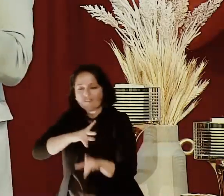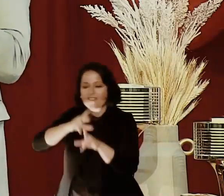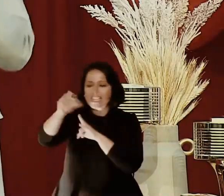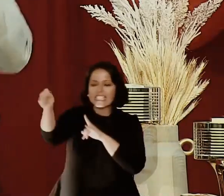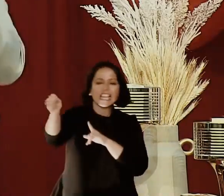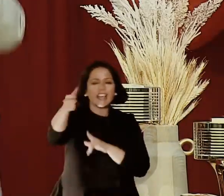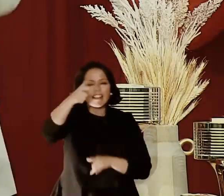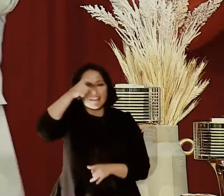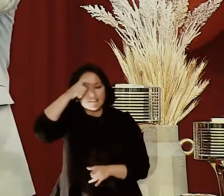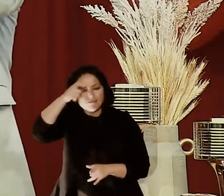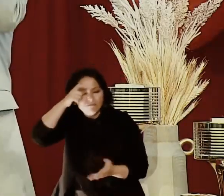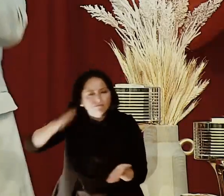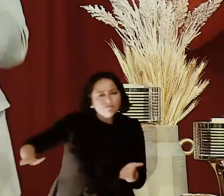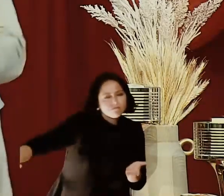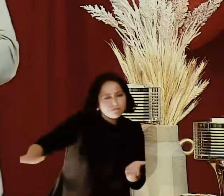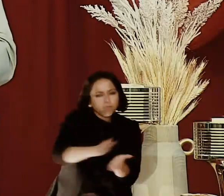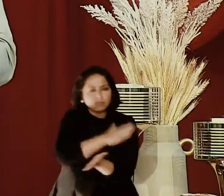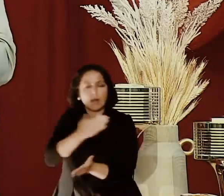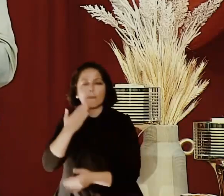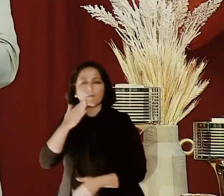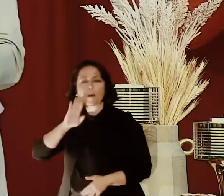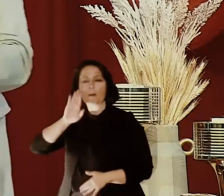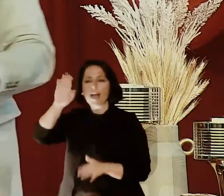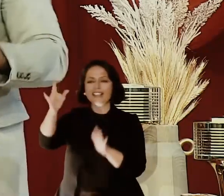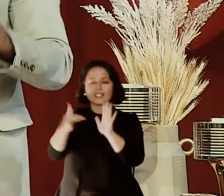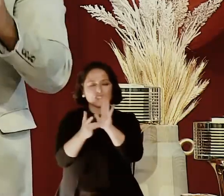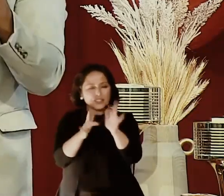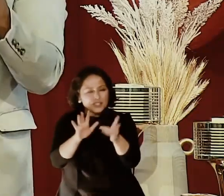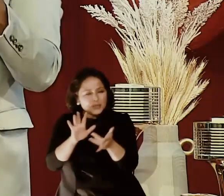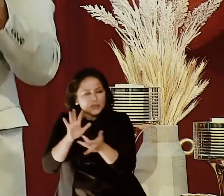as trevas, a promessa do Messias.